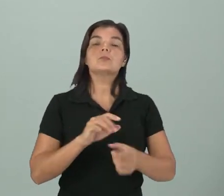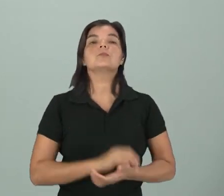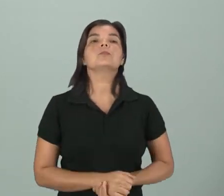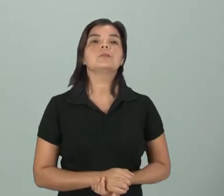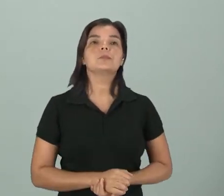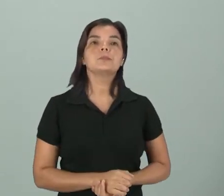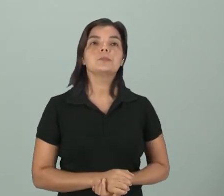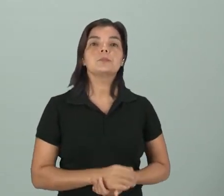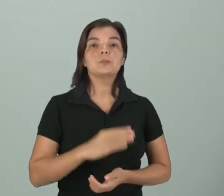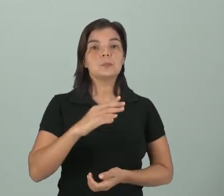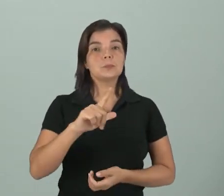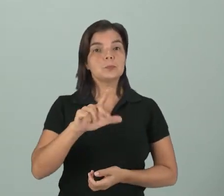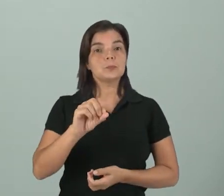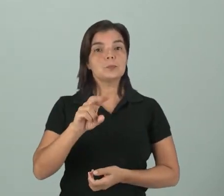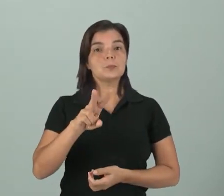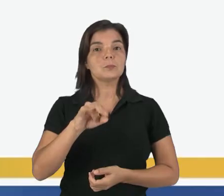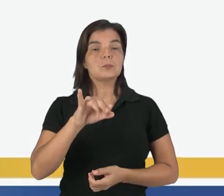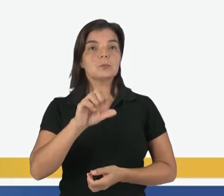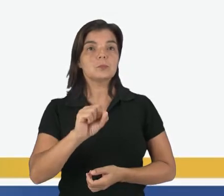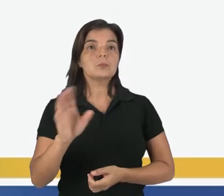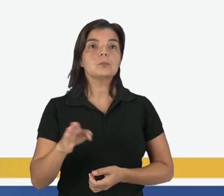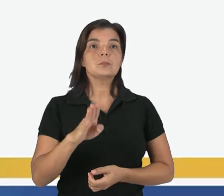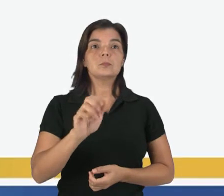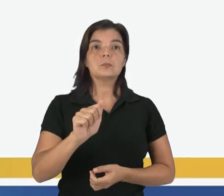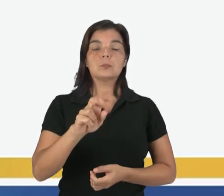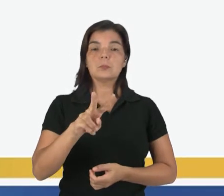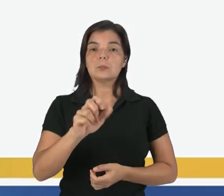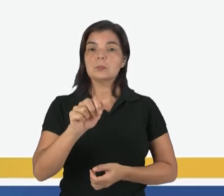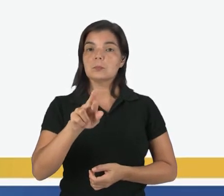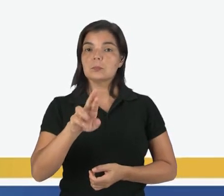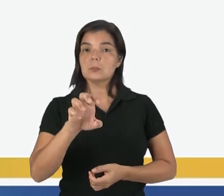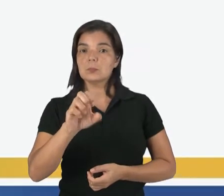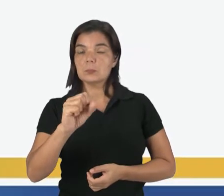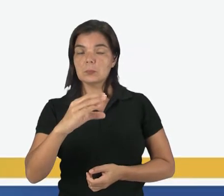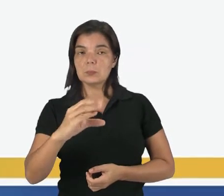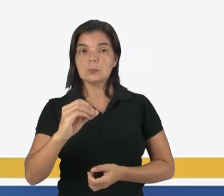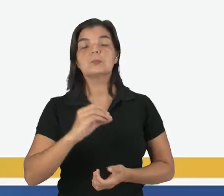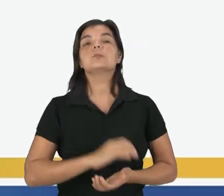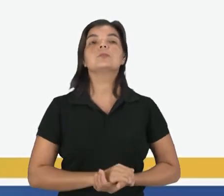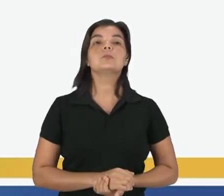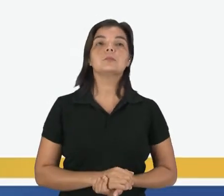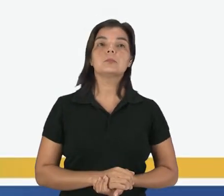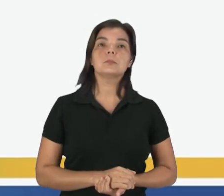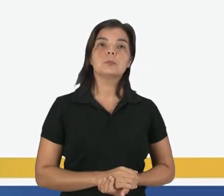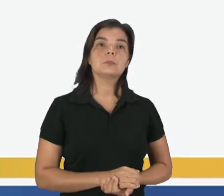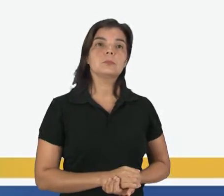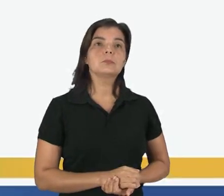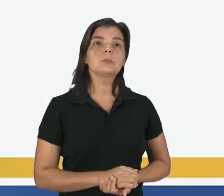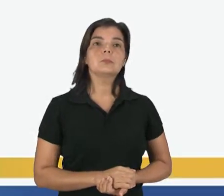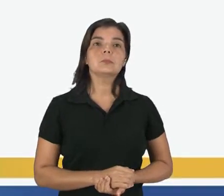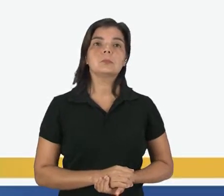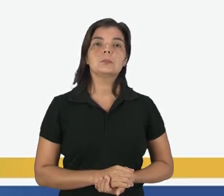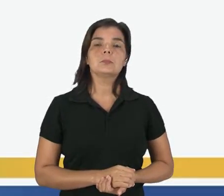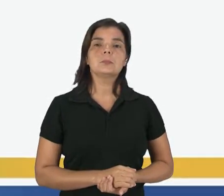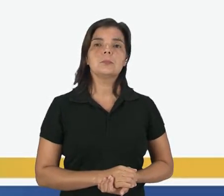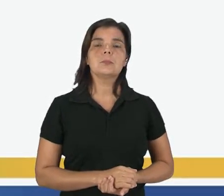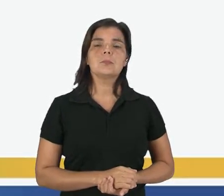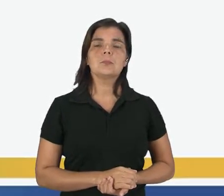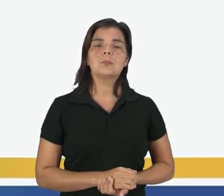sobre ele. Olhem só, né, o texto de Clóvis